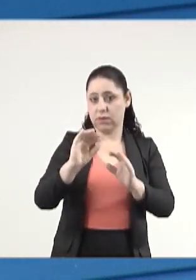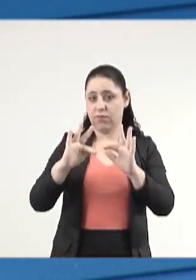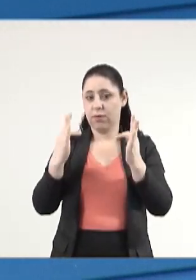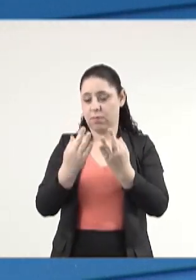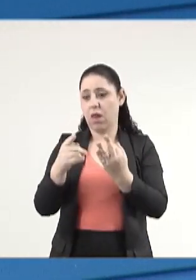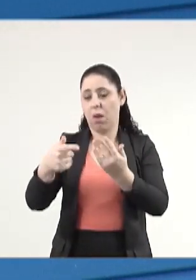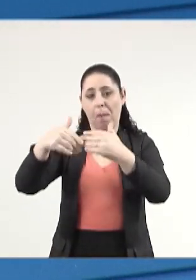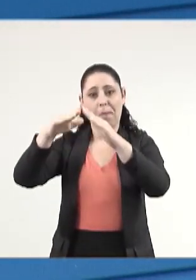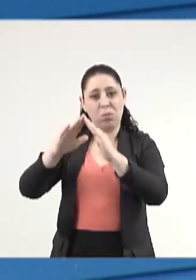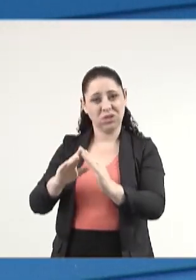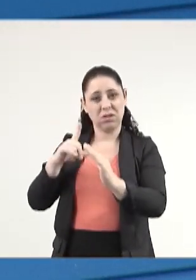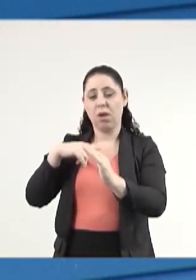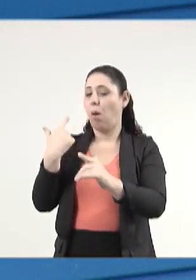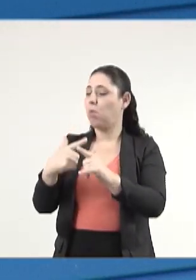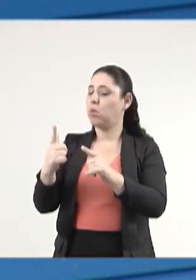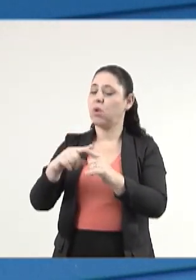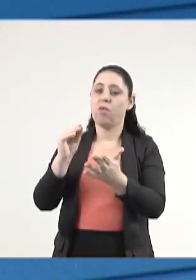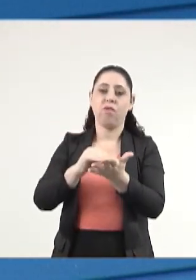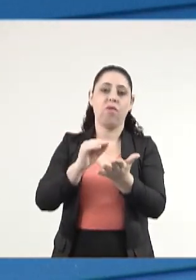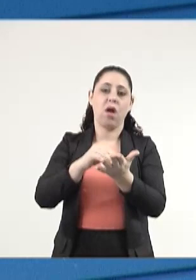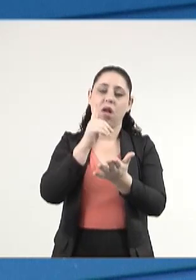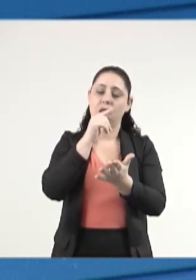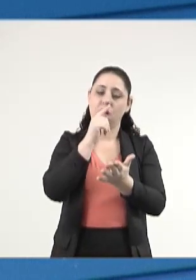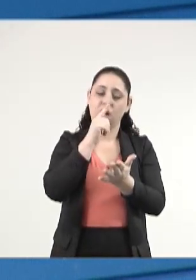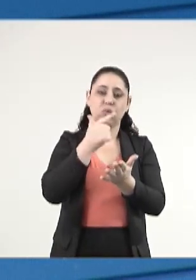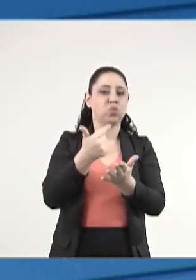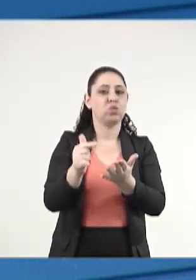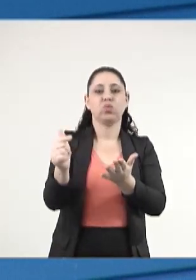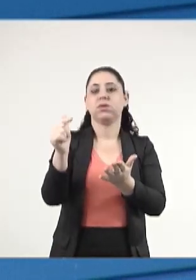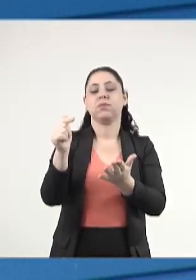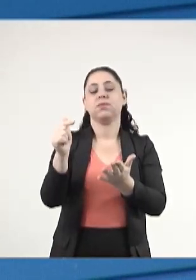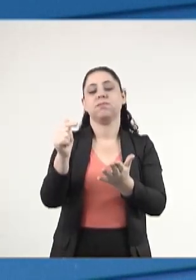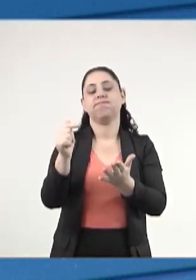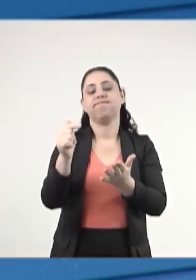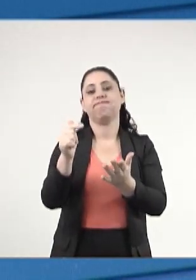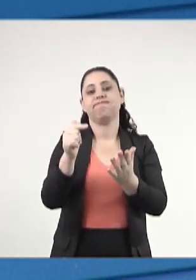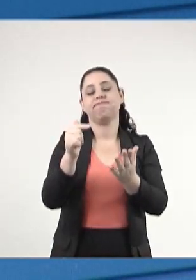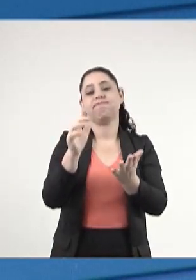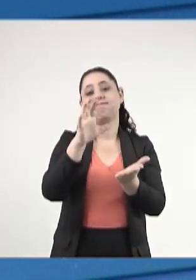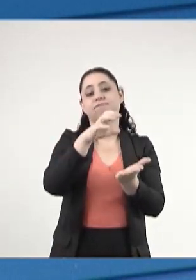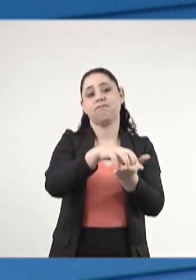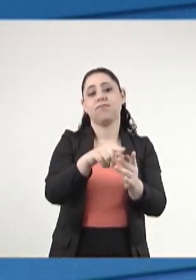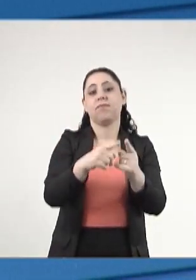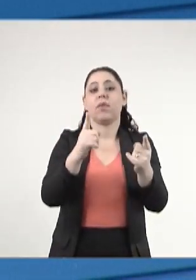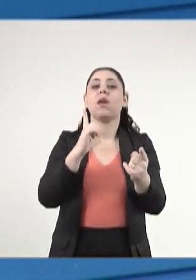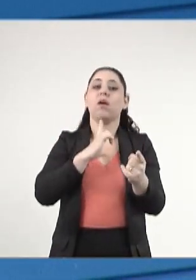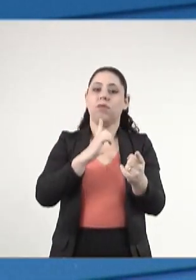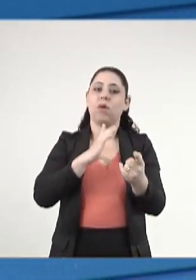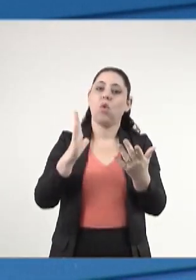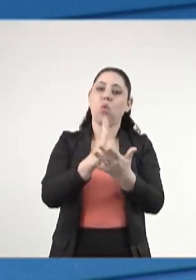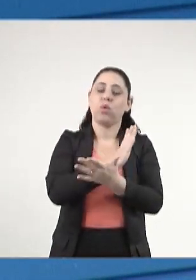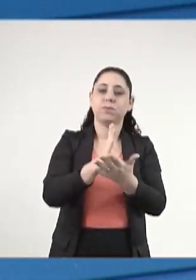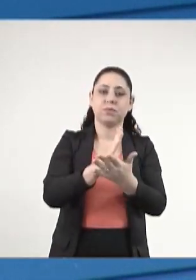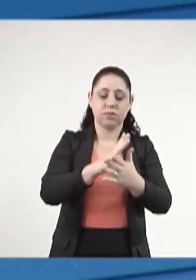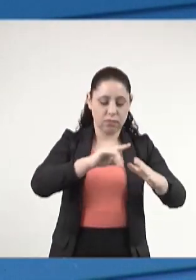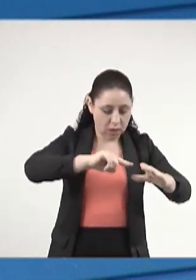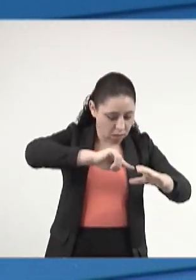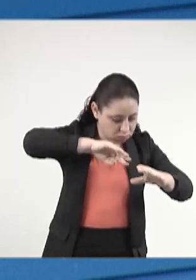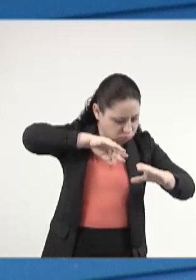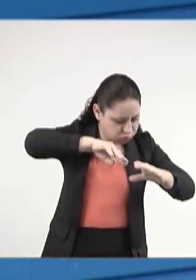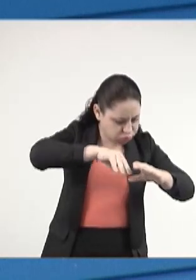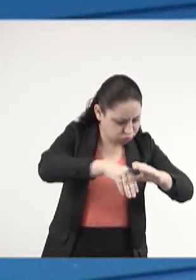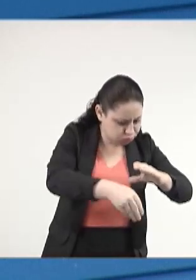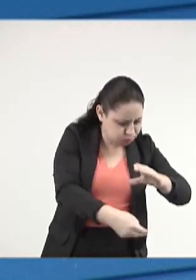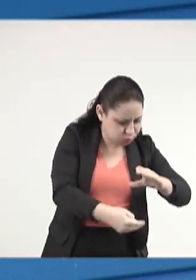que residem na área enfrentam problemas com abastecimento de água na aldeia, que, embora já conte com um poço artesiano